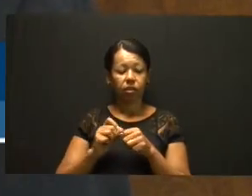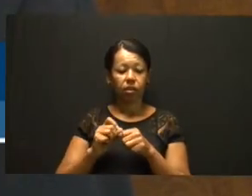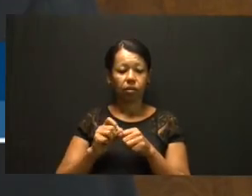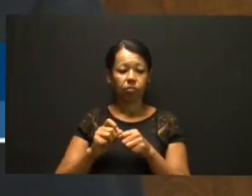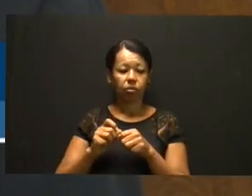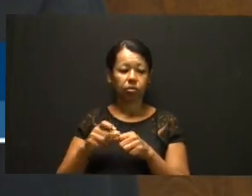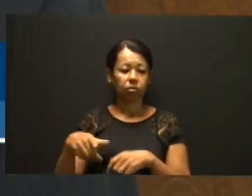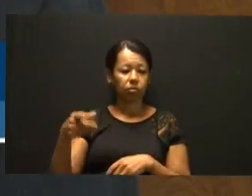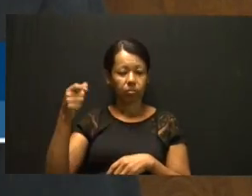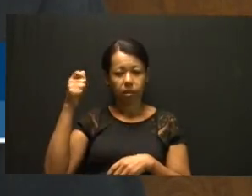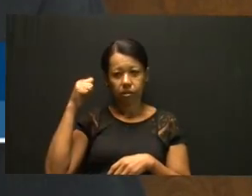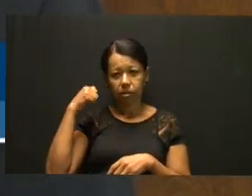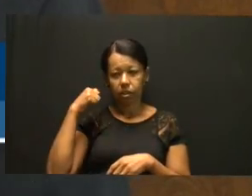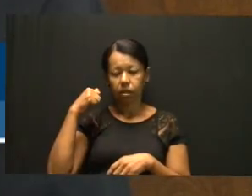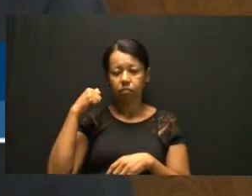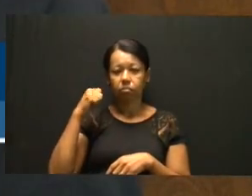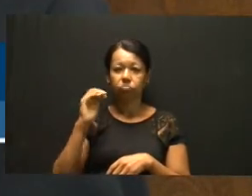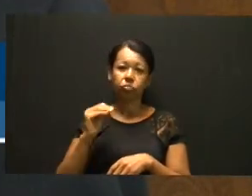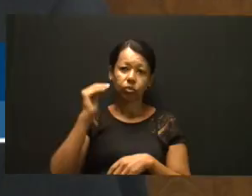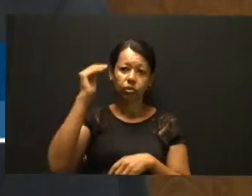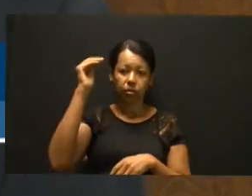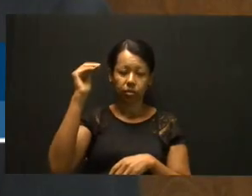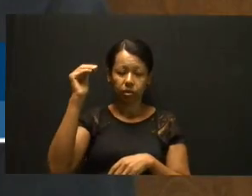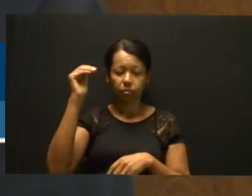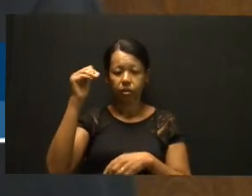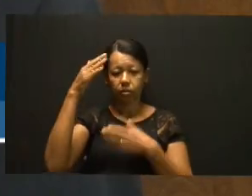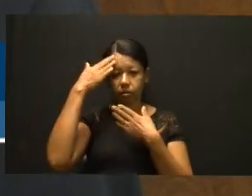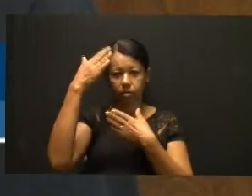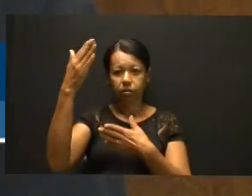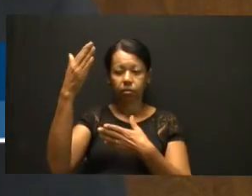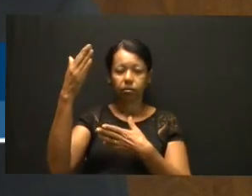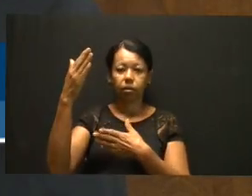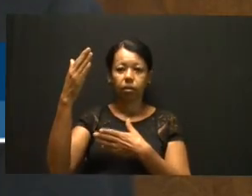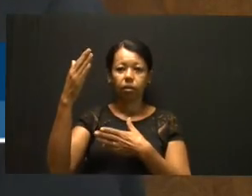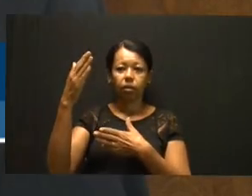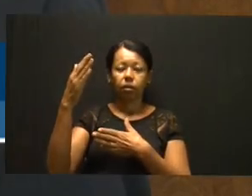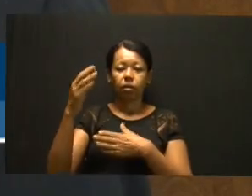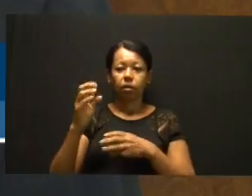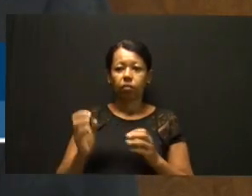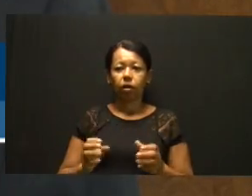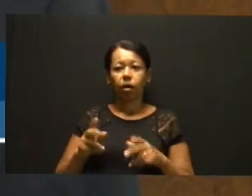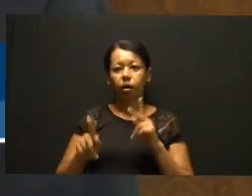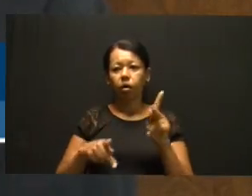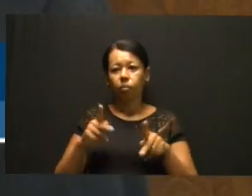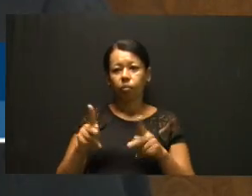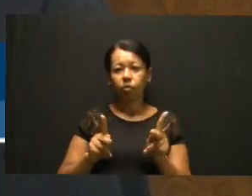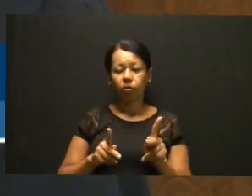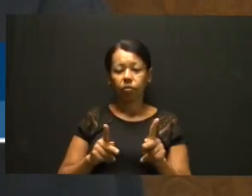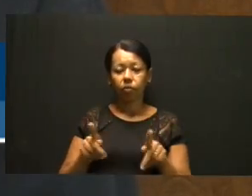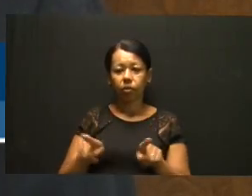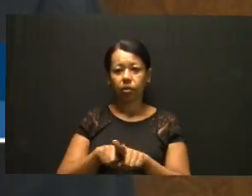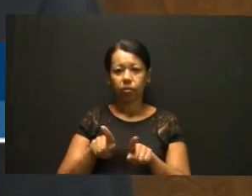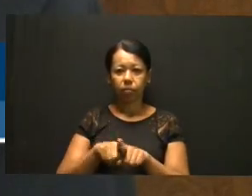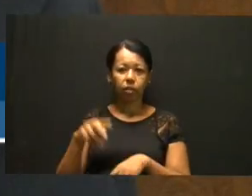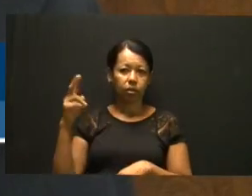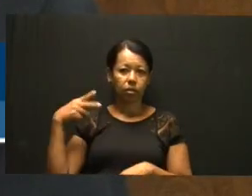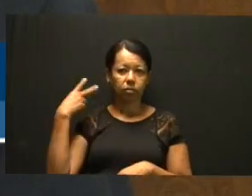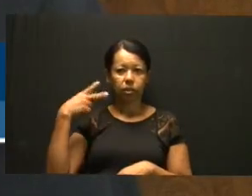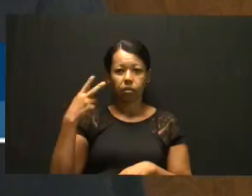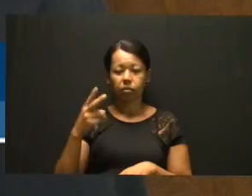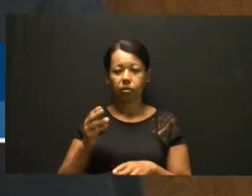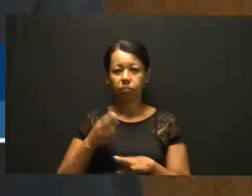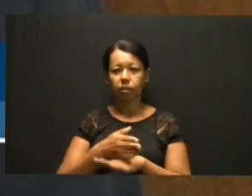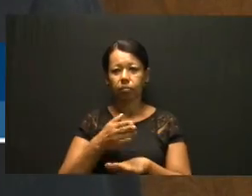muito, queremos até agradecer a própria comunidade, aos vereadores que estiveram juntos também fazendo parte da